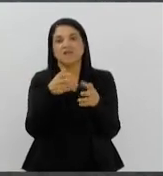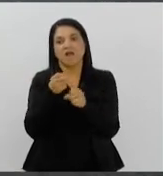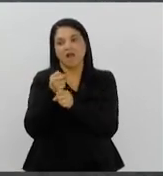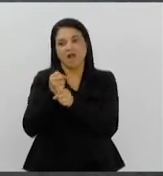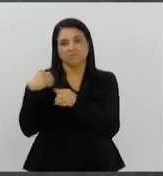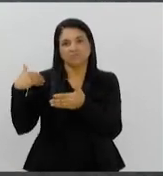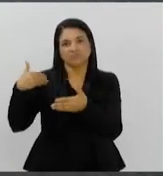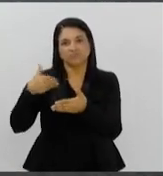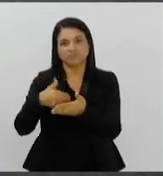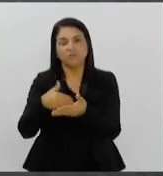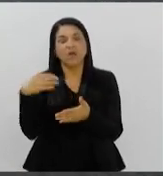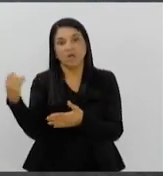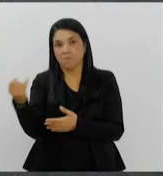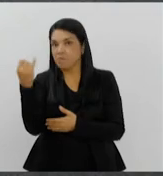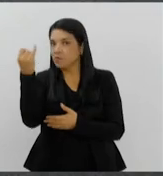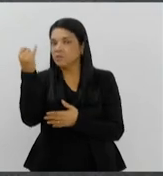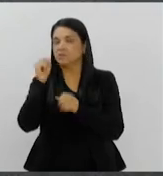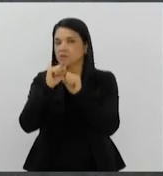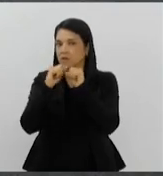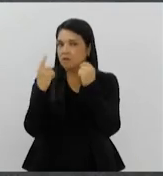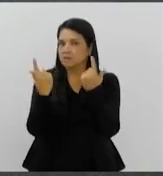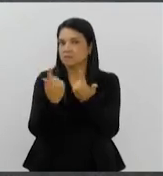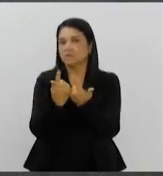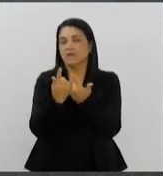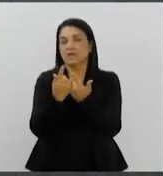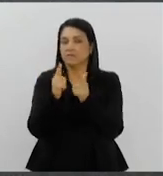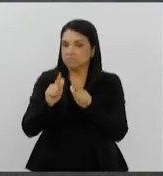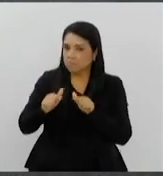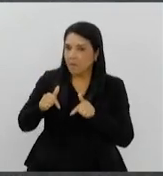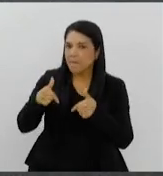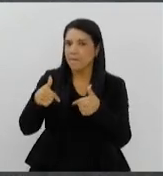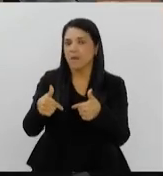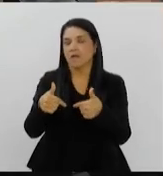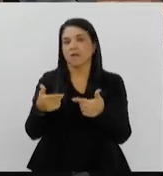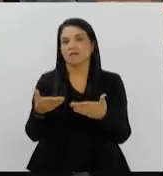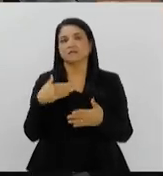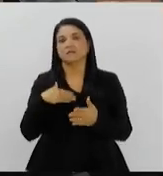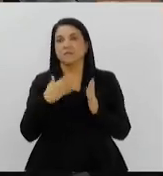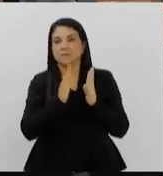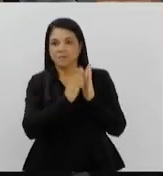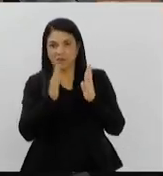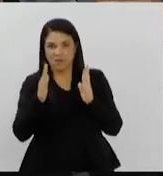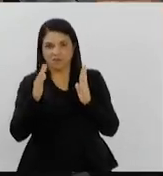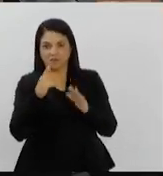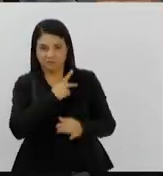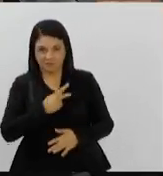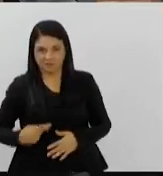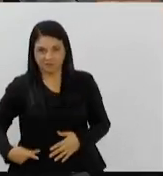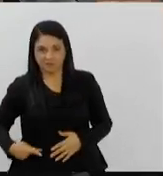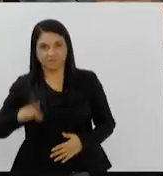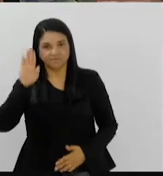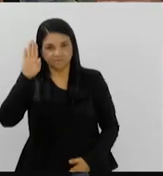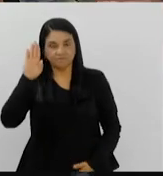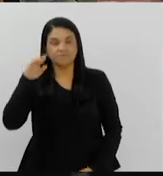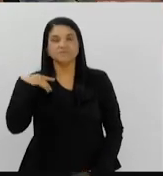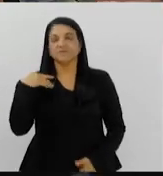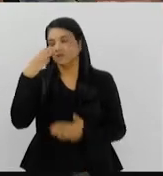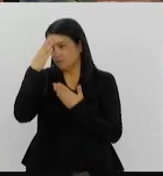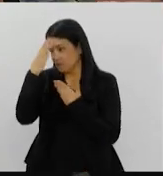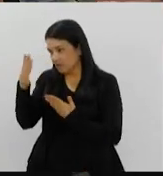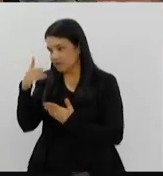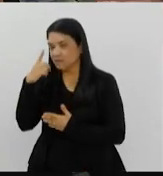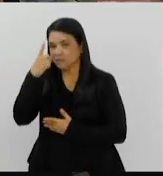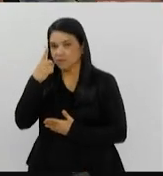nos últimos anos. Então, é muito importante que a Assembleia Legislativa se posicione nesse sentido. Pela ordem, presidente. Obrigado, deputada Dani. Deputada